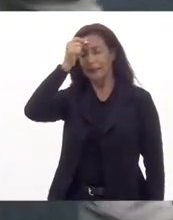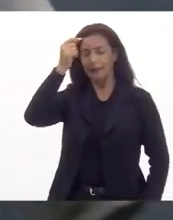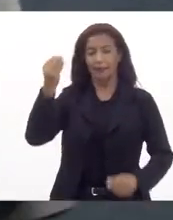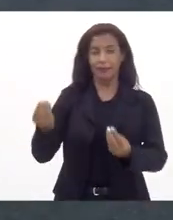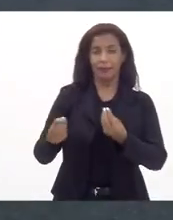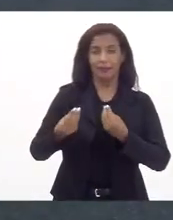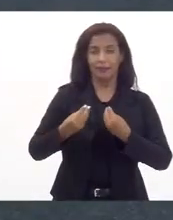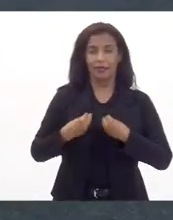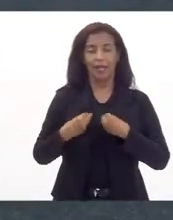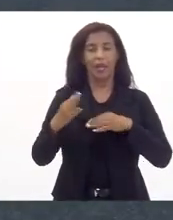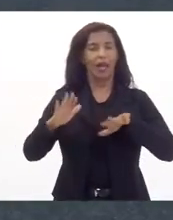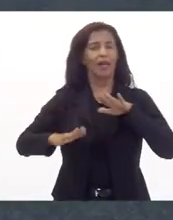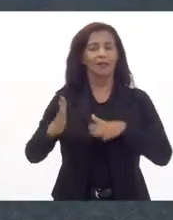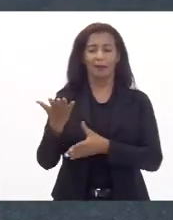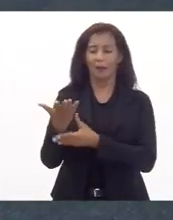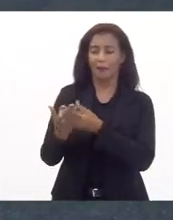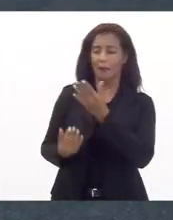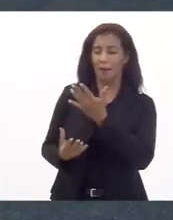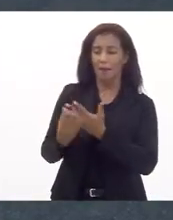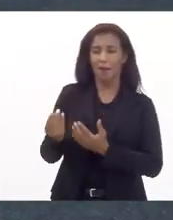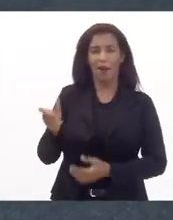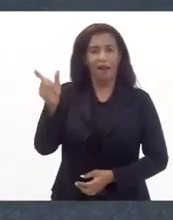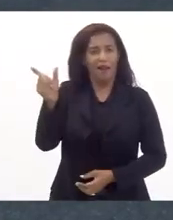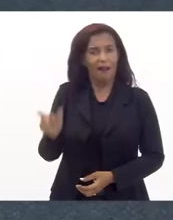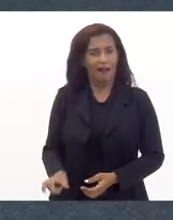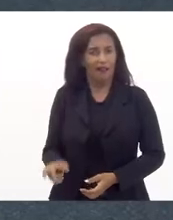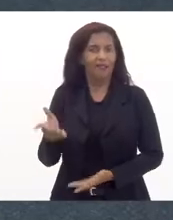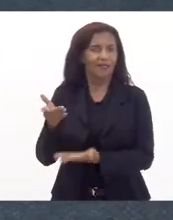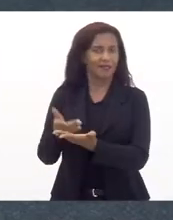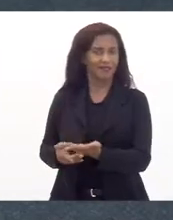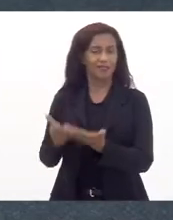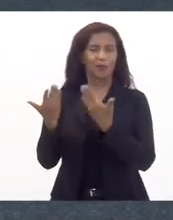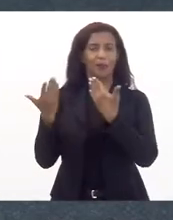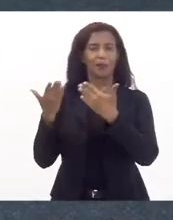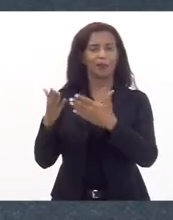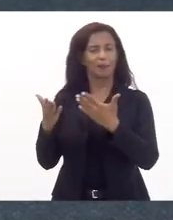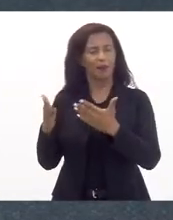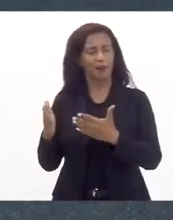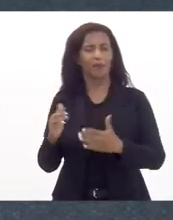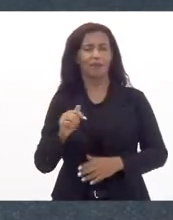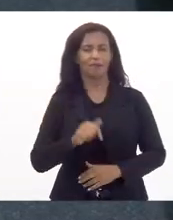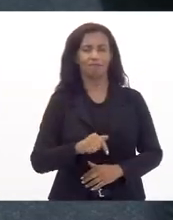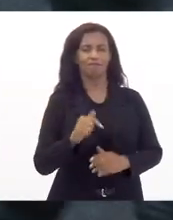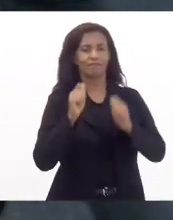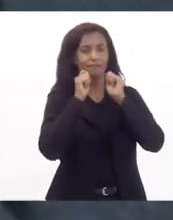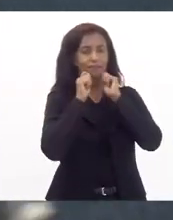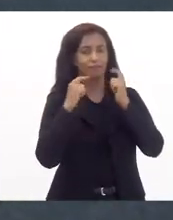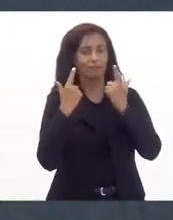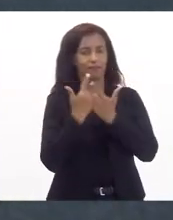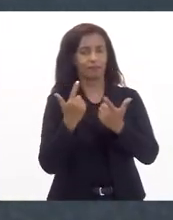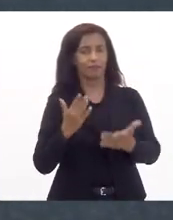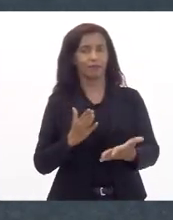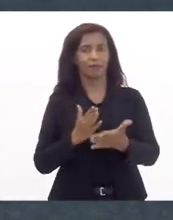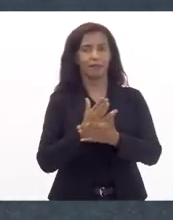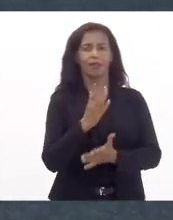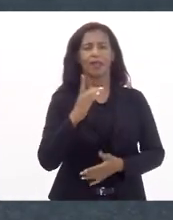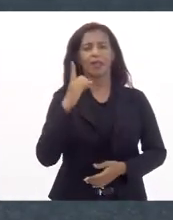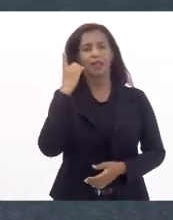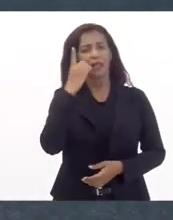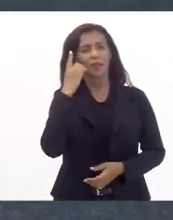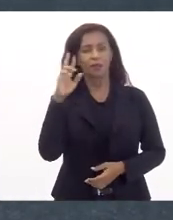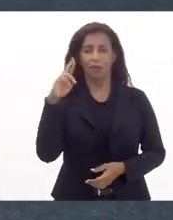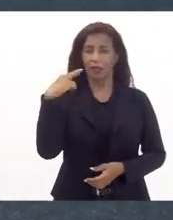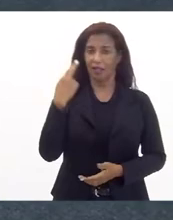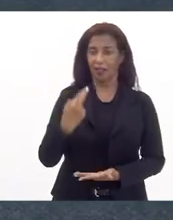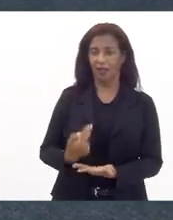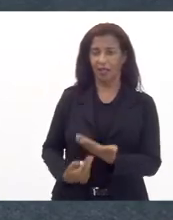ainda mais pelas mãos de Tereza Cristina então parabenizar a casa pela aprovação é deputada Renata